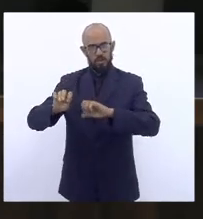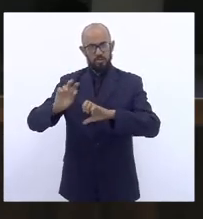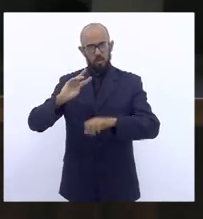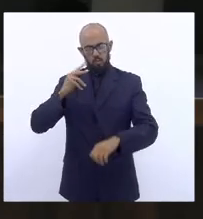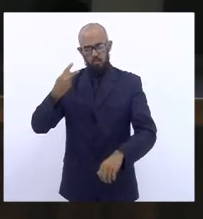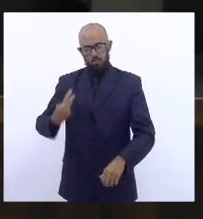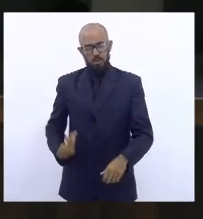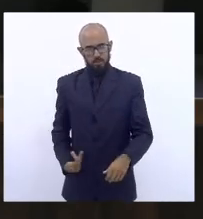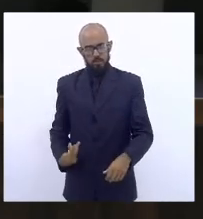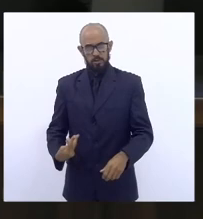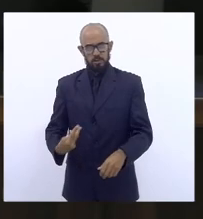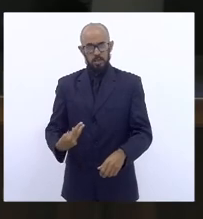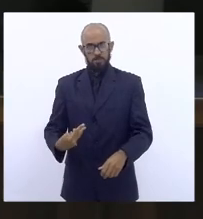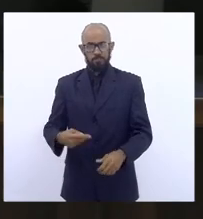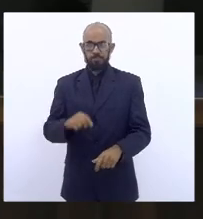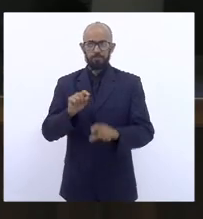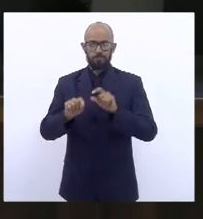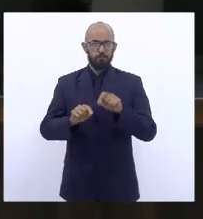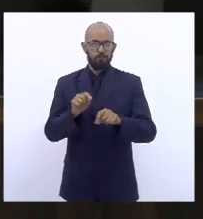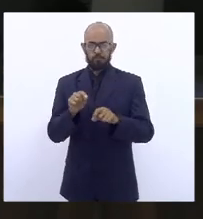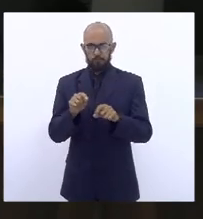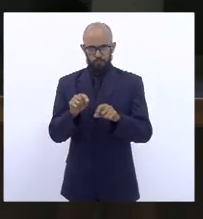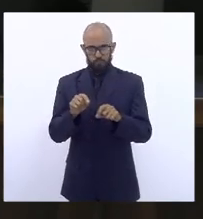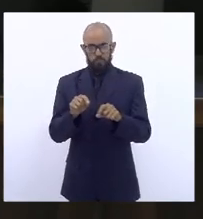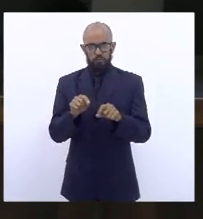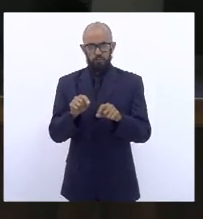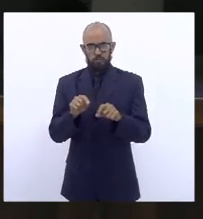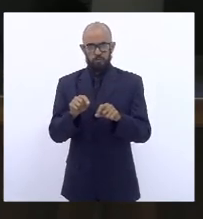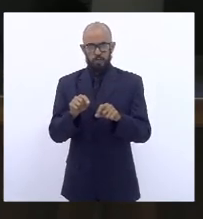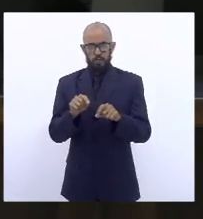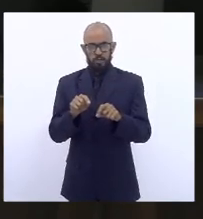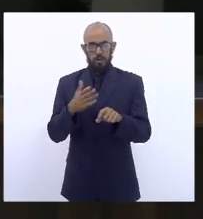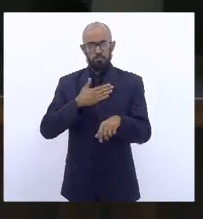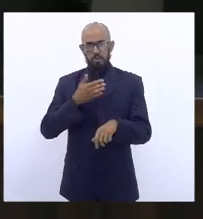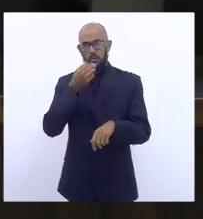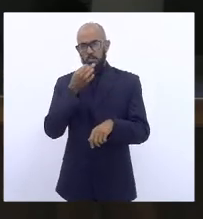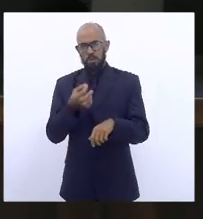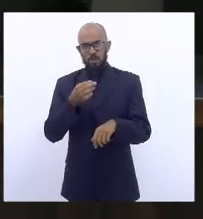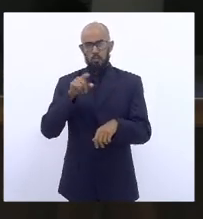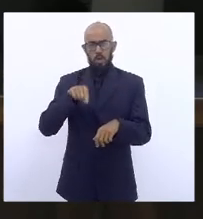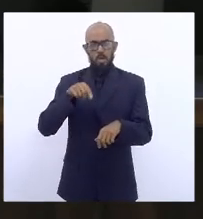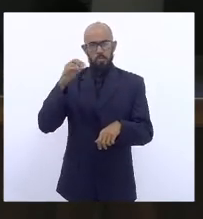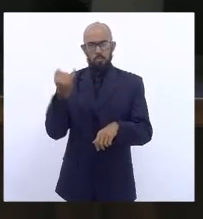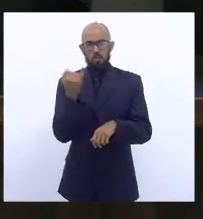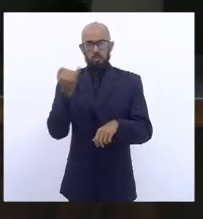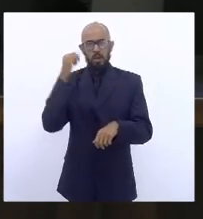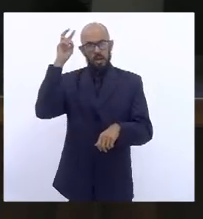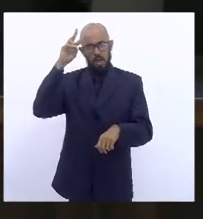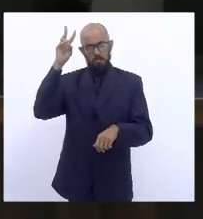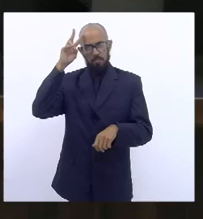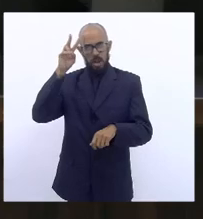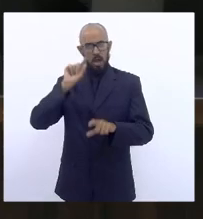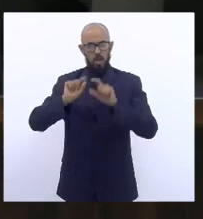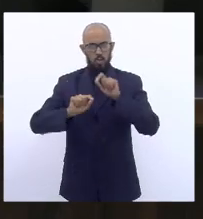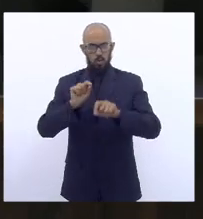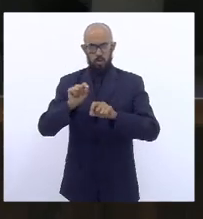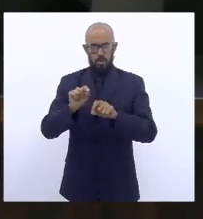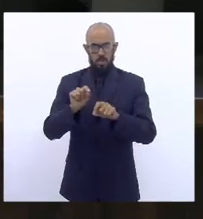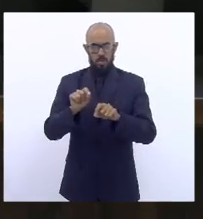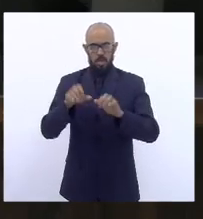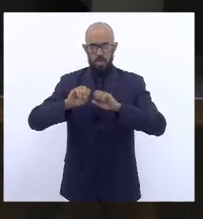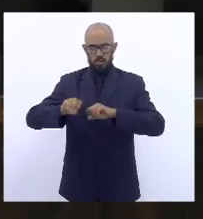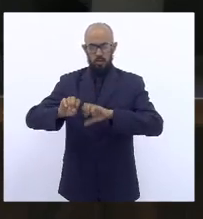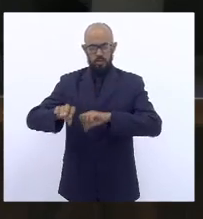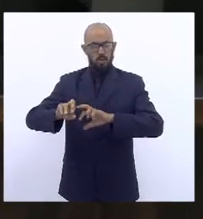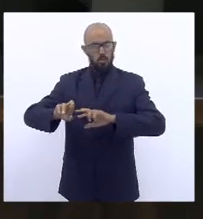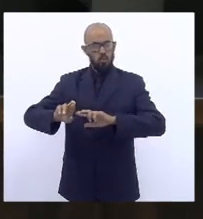querida Patrícia, eu acho, desde logo, importante lembrar que a educação não é um